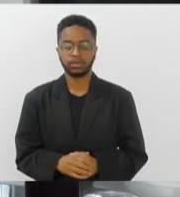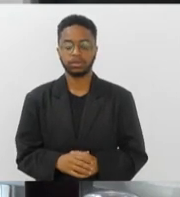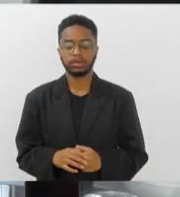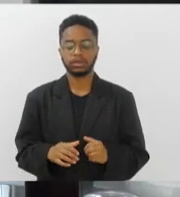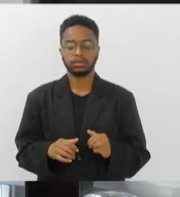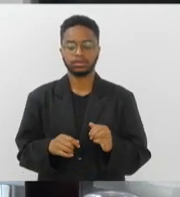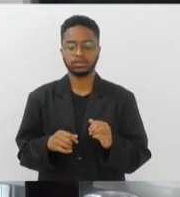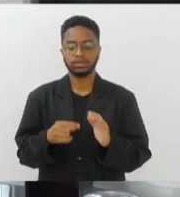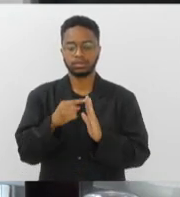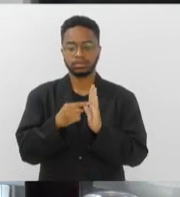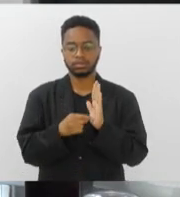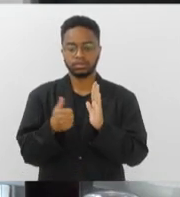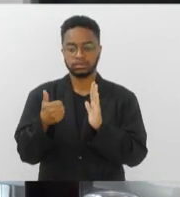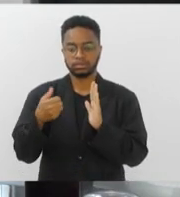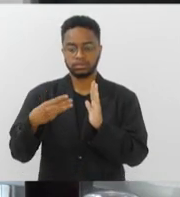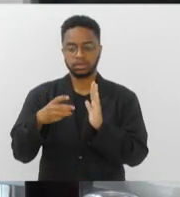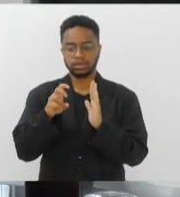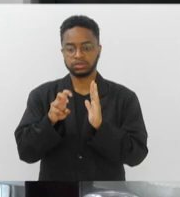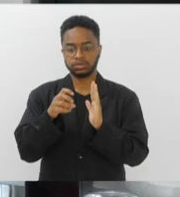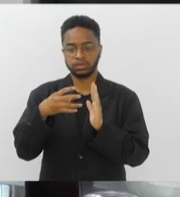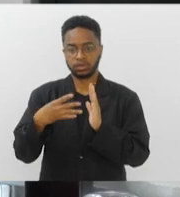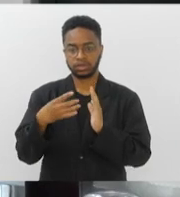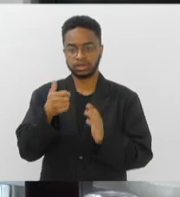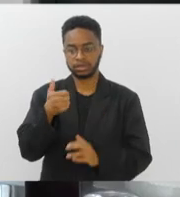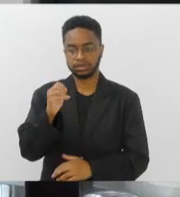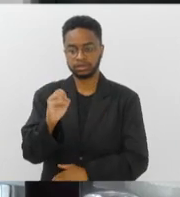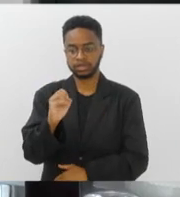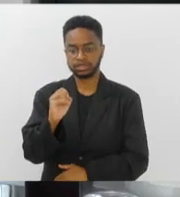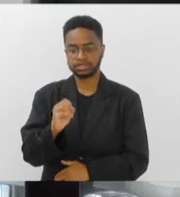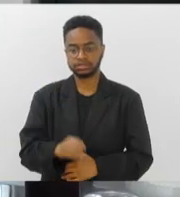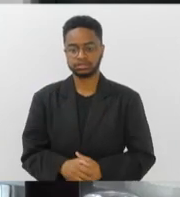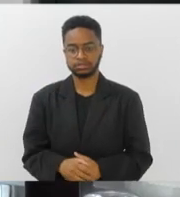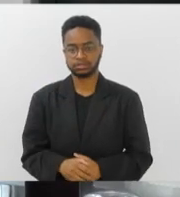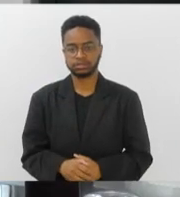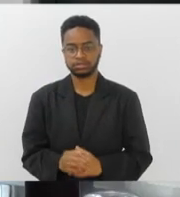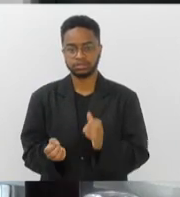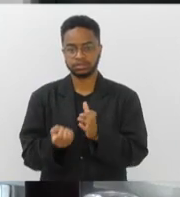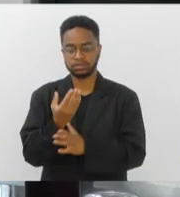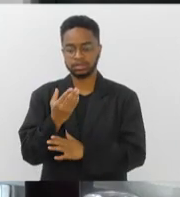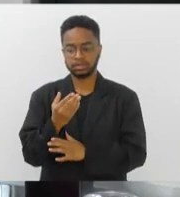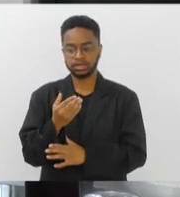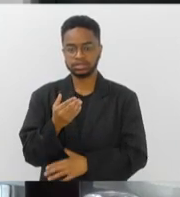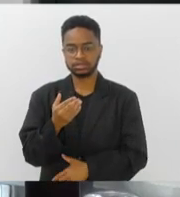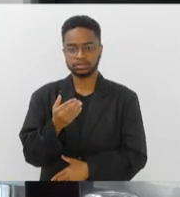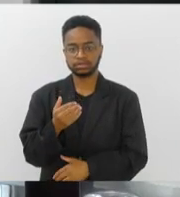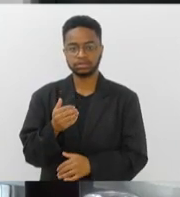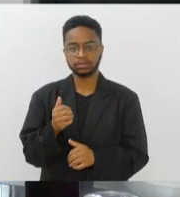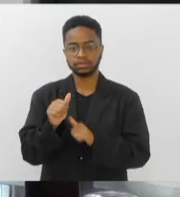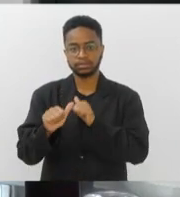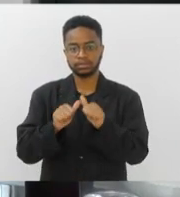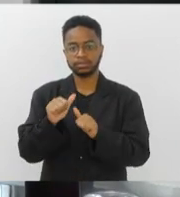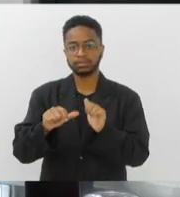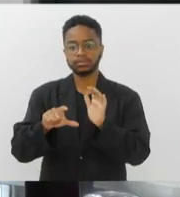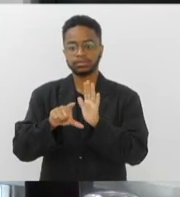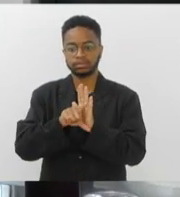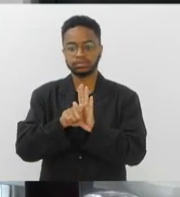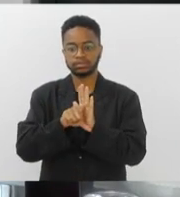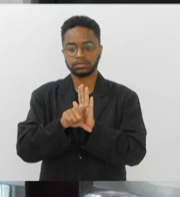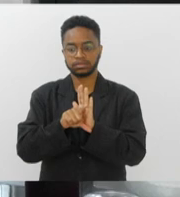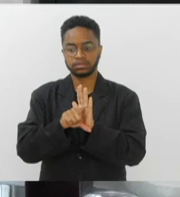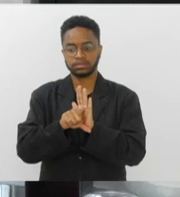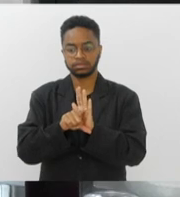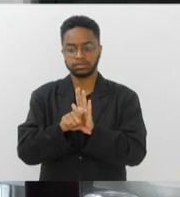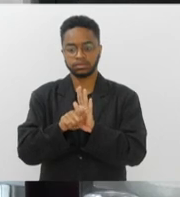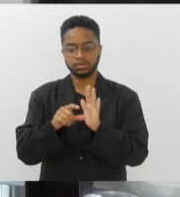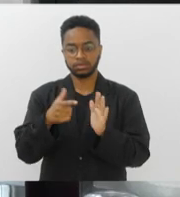lei 54.10/22, de autoria do deputado Rodrigo Amorim, que altera a lei 3.527, de 9 de janeiro